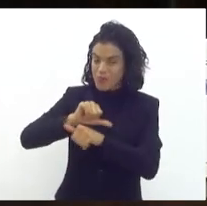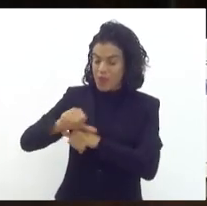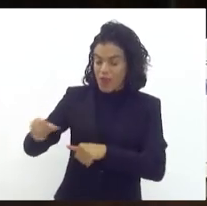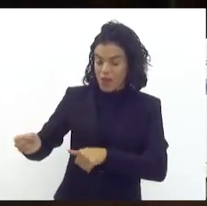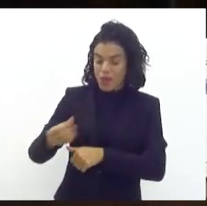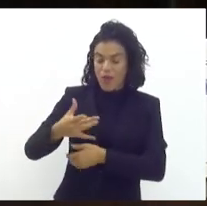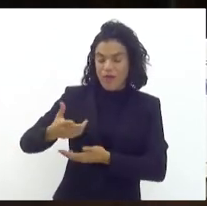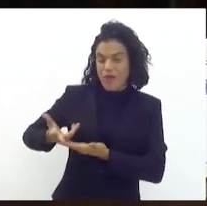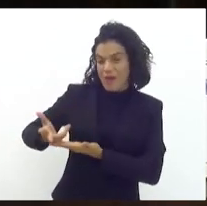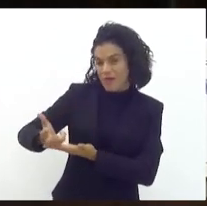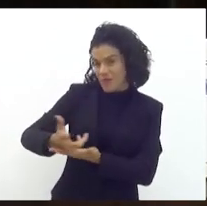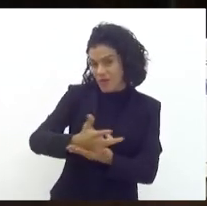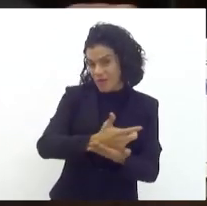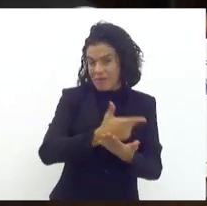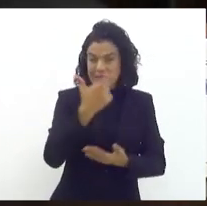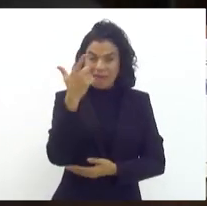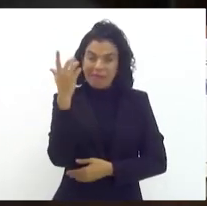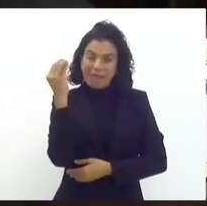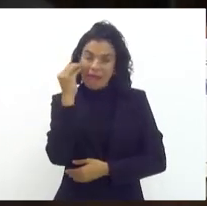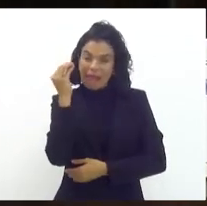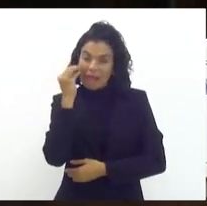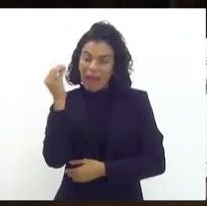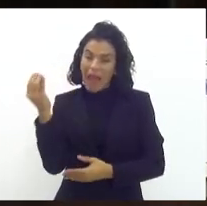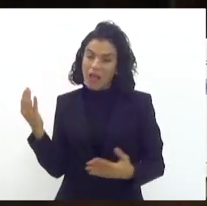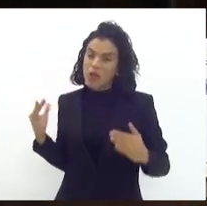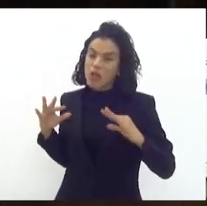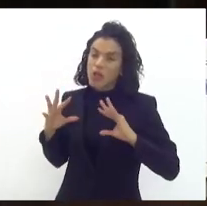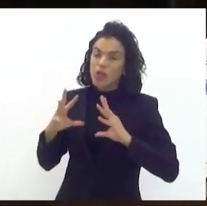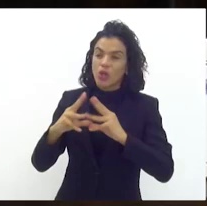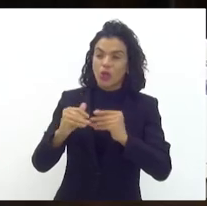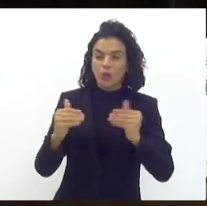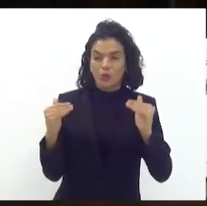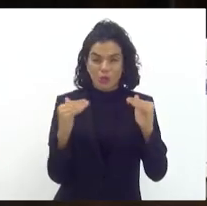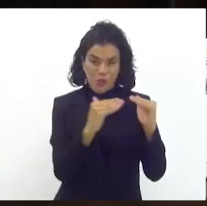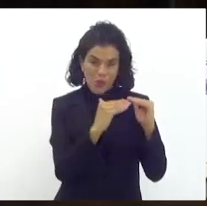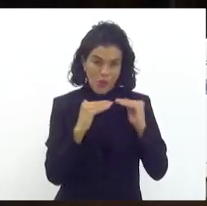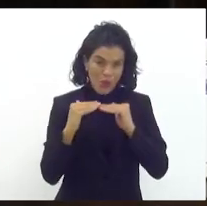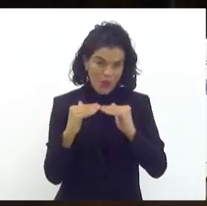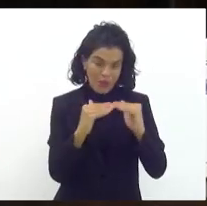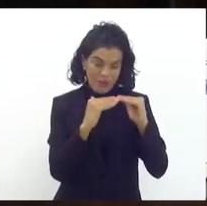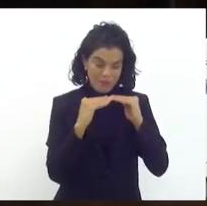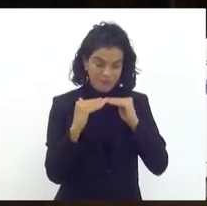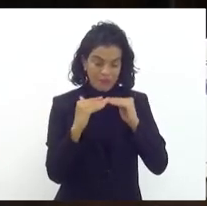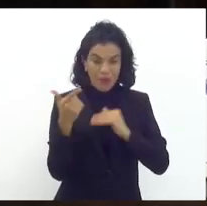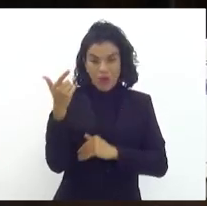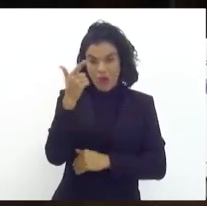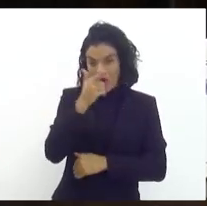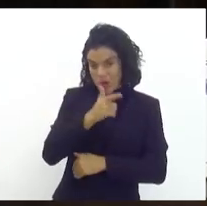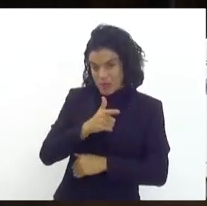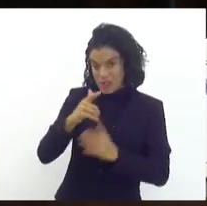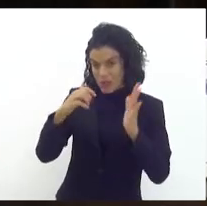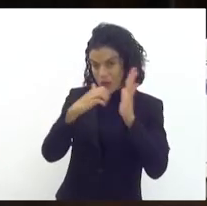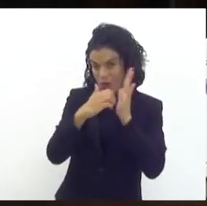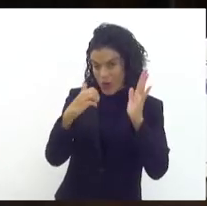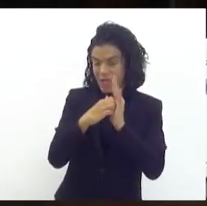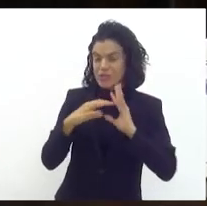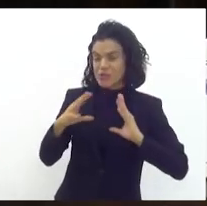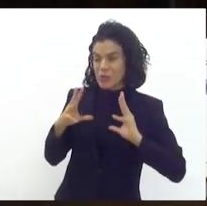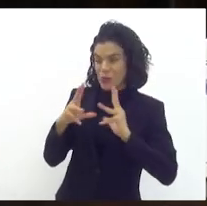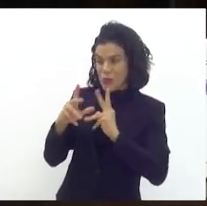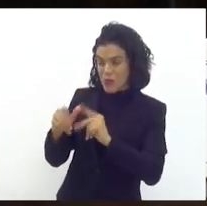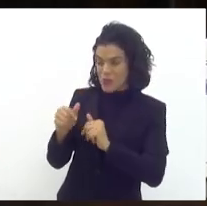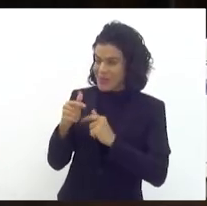alguns consenso E aí eu concordo com você quando você diz é difícil que você saia do congresso nacional com todo mundo sorrindo